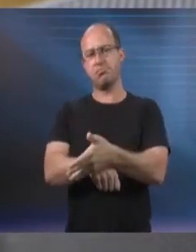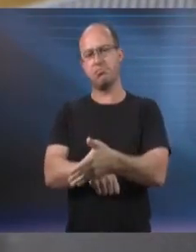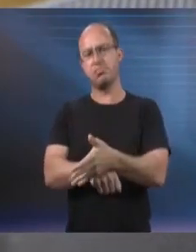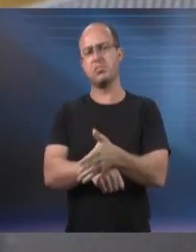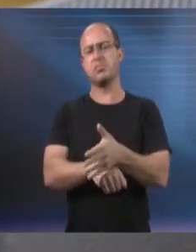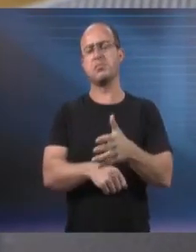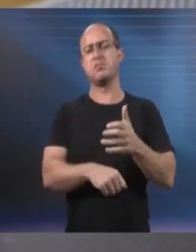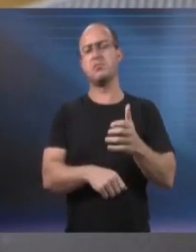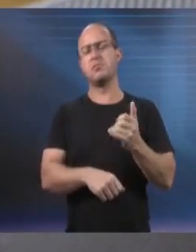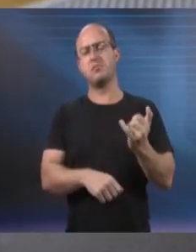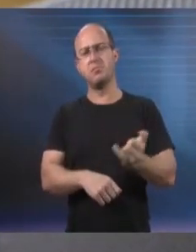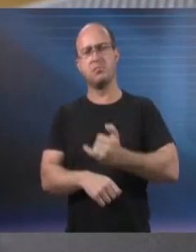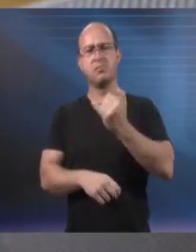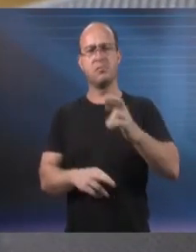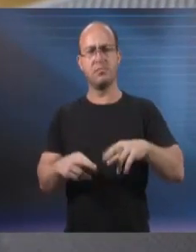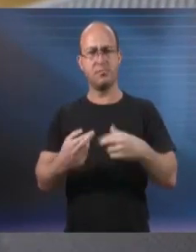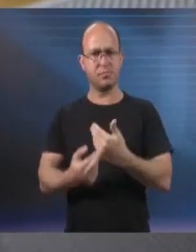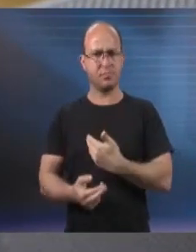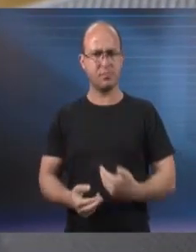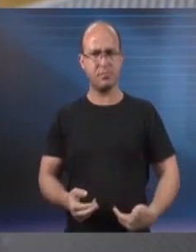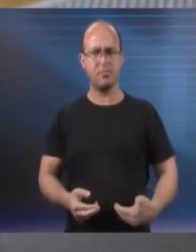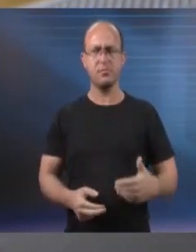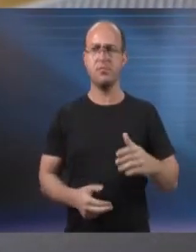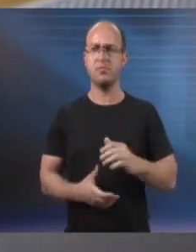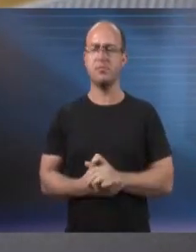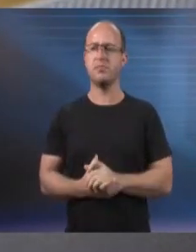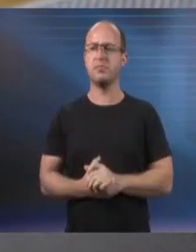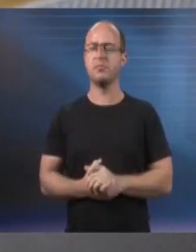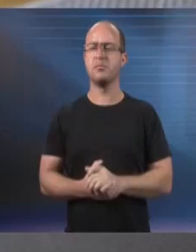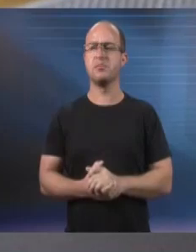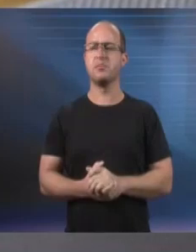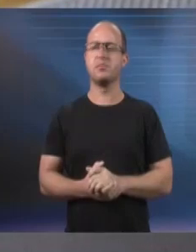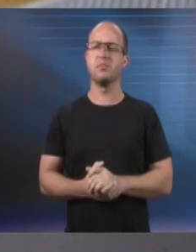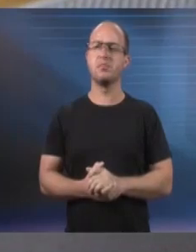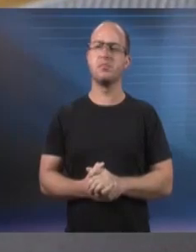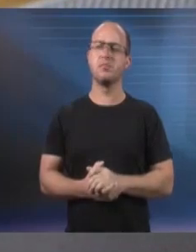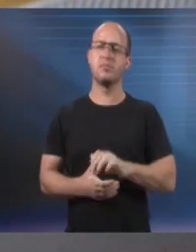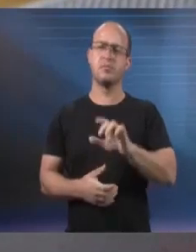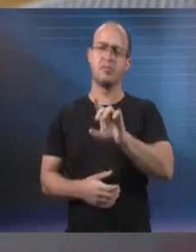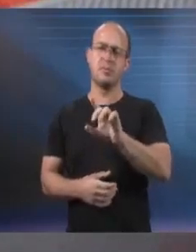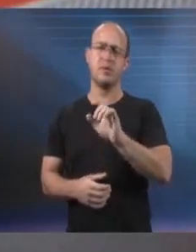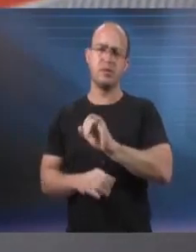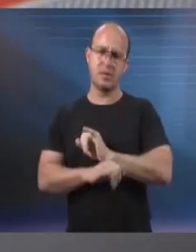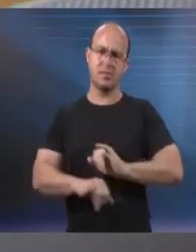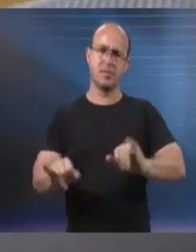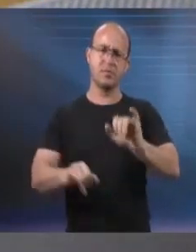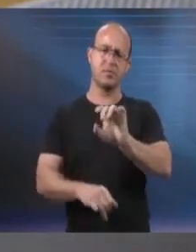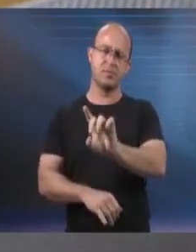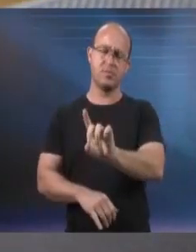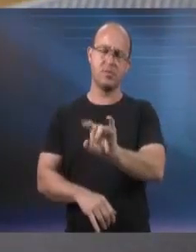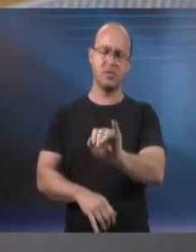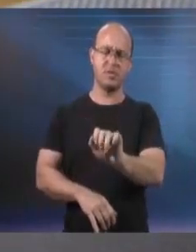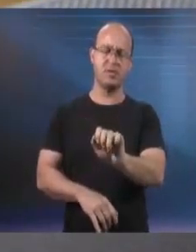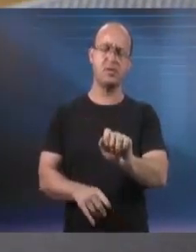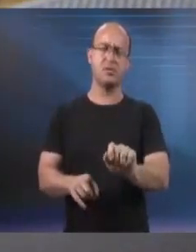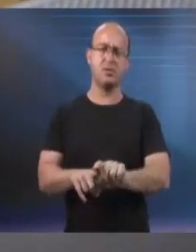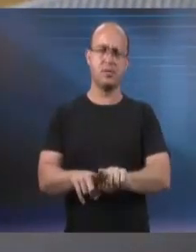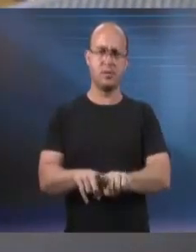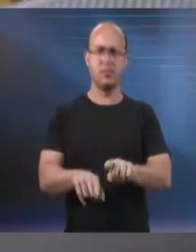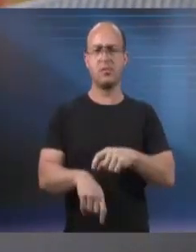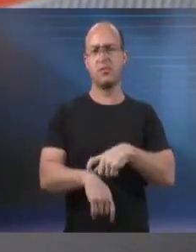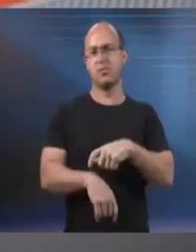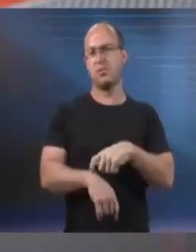dessa importante audiência pública que será aprazada com dia e hora para que nós possamos